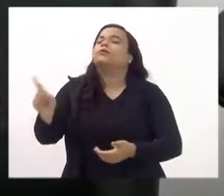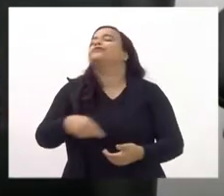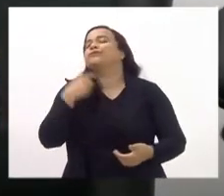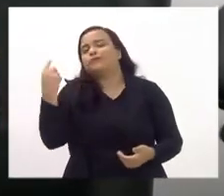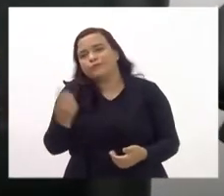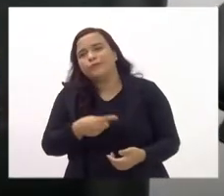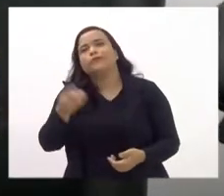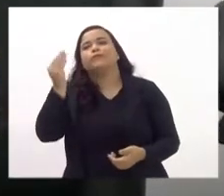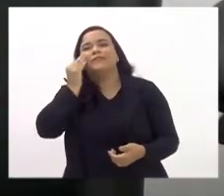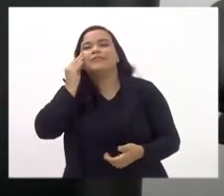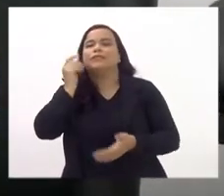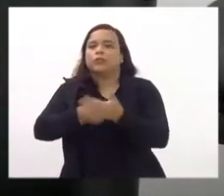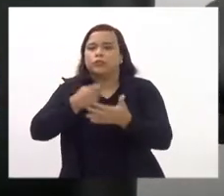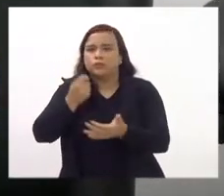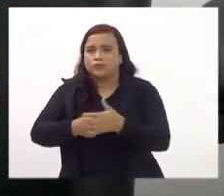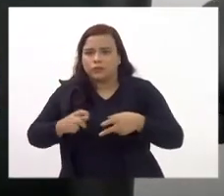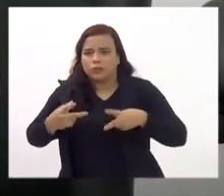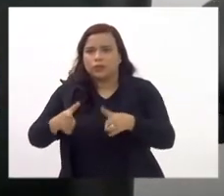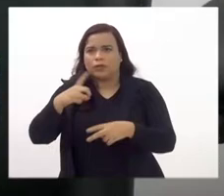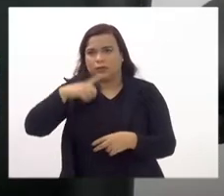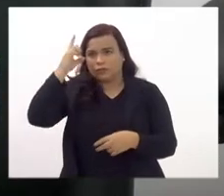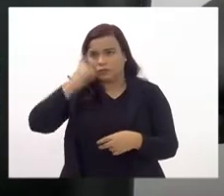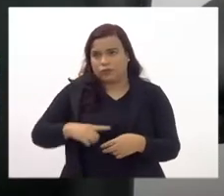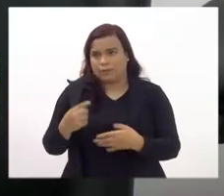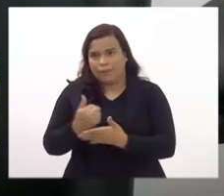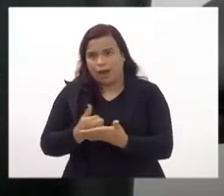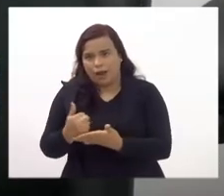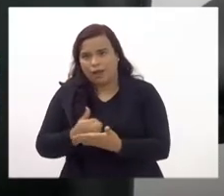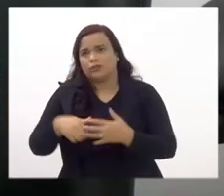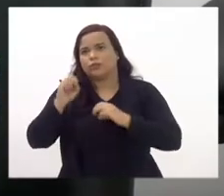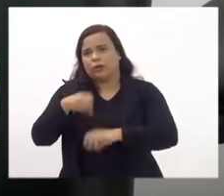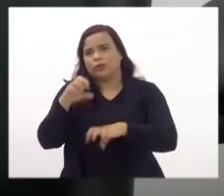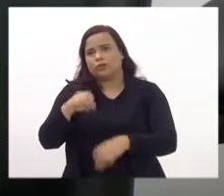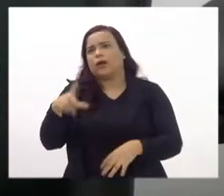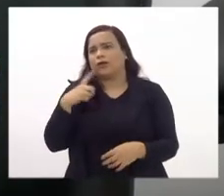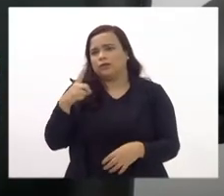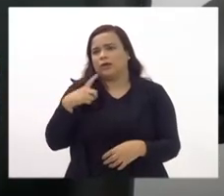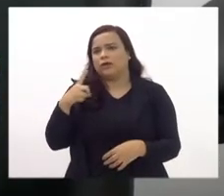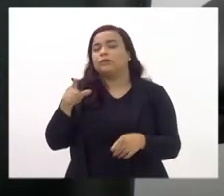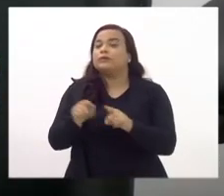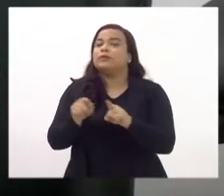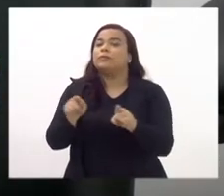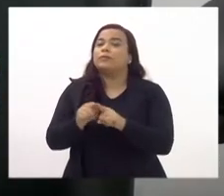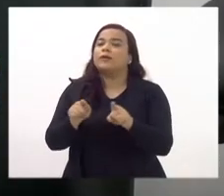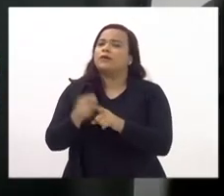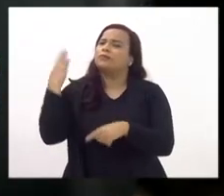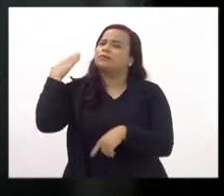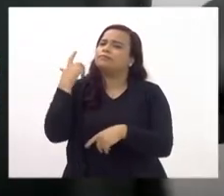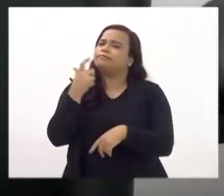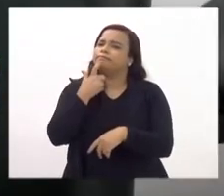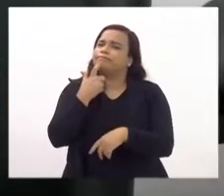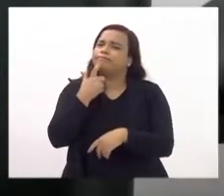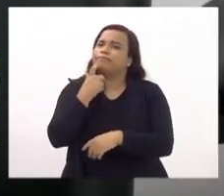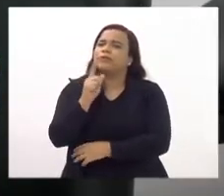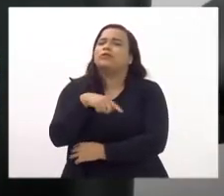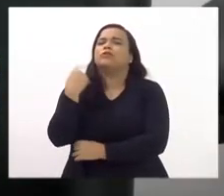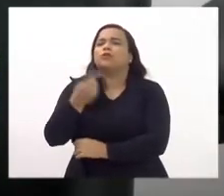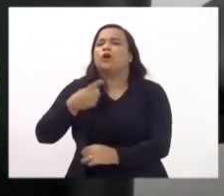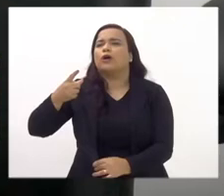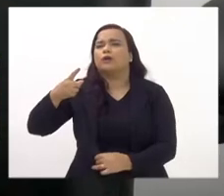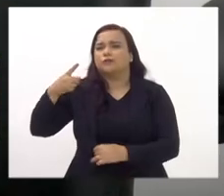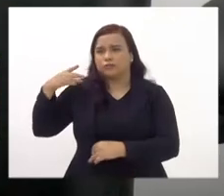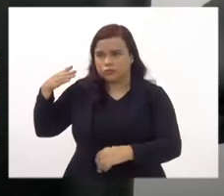direito ao básico, o direito à nossa educação, né? Até quando também, há pouco tempo atrás, nós ocupamos a